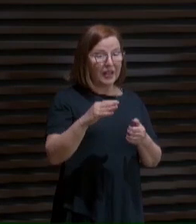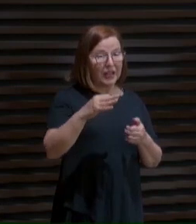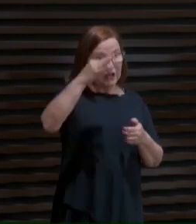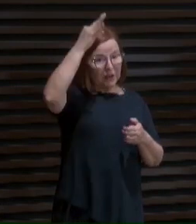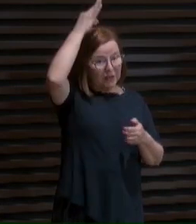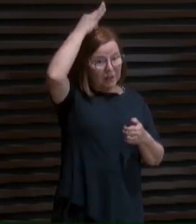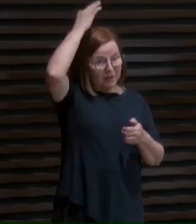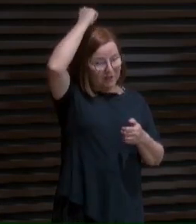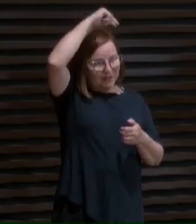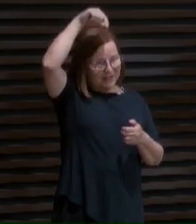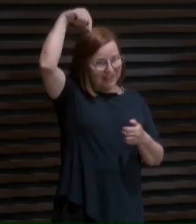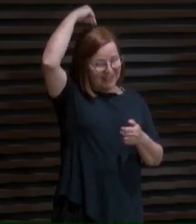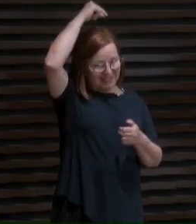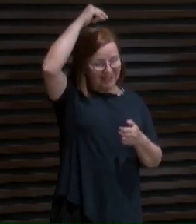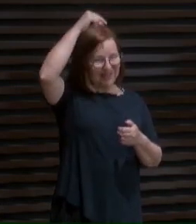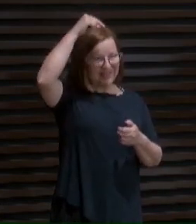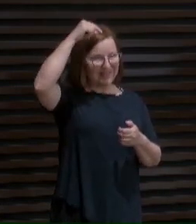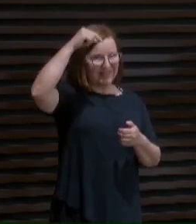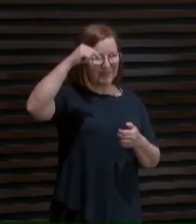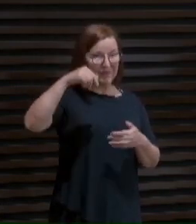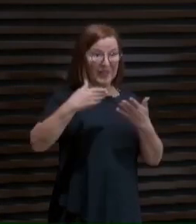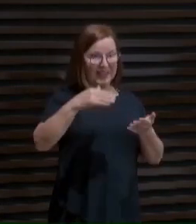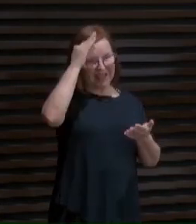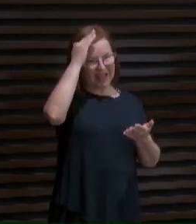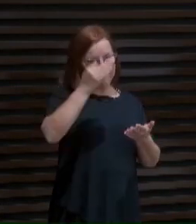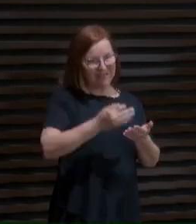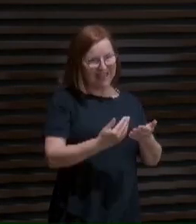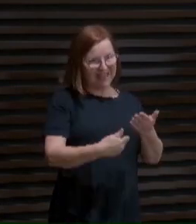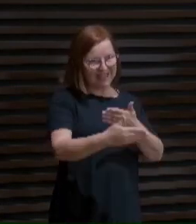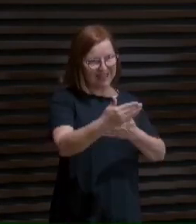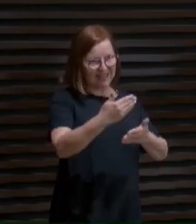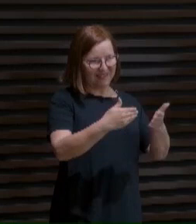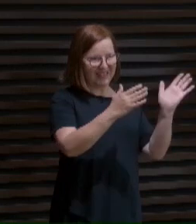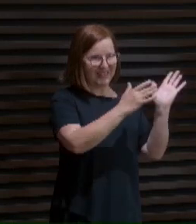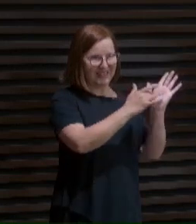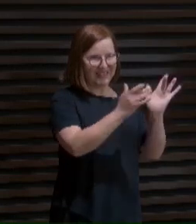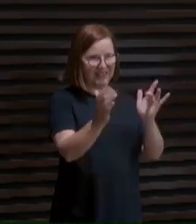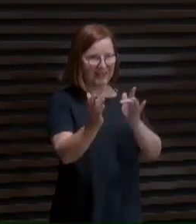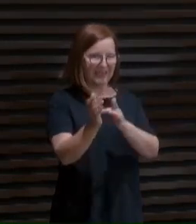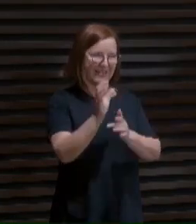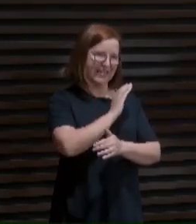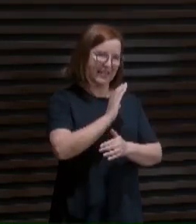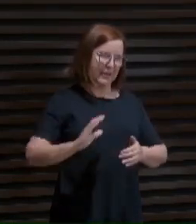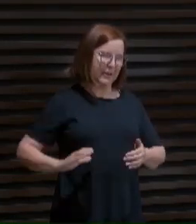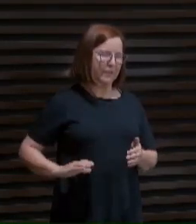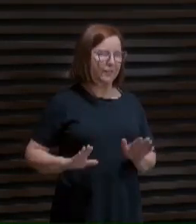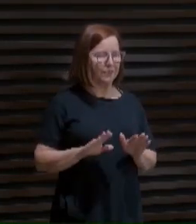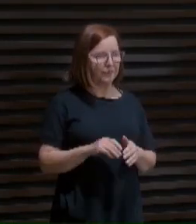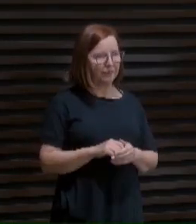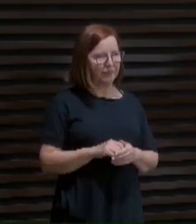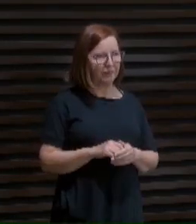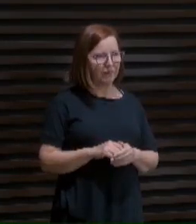que concede a fé através de Jesus Cristo. Se você reparar que